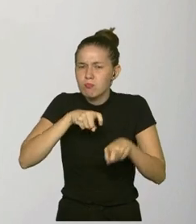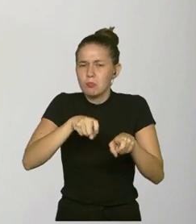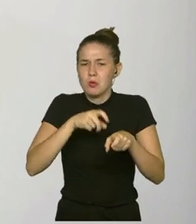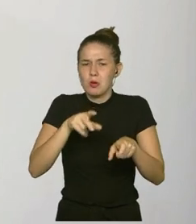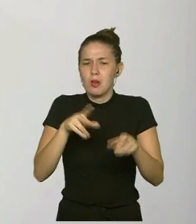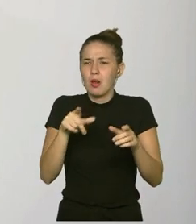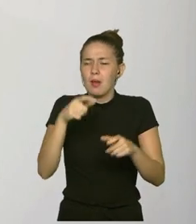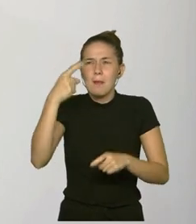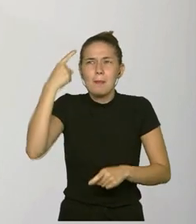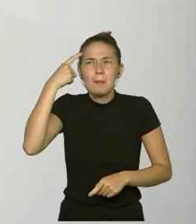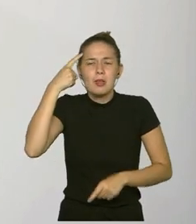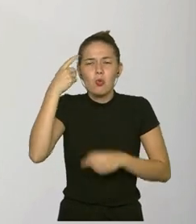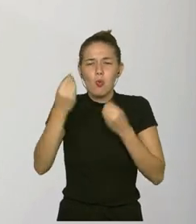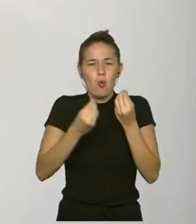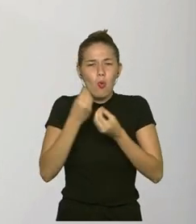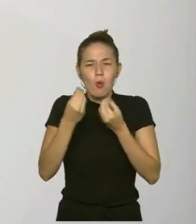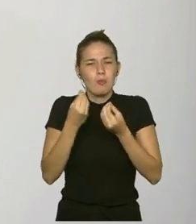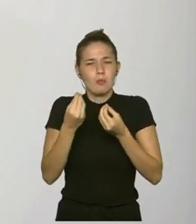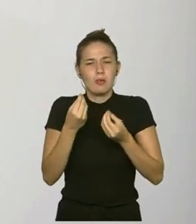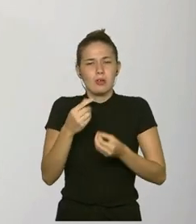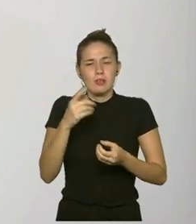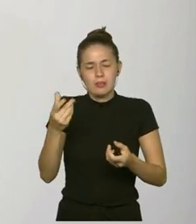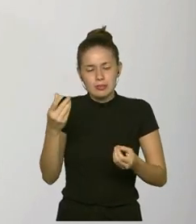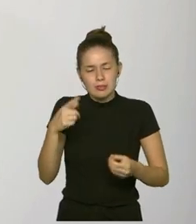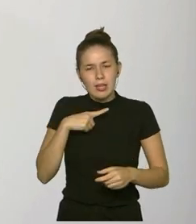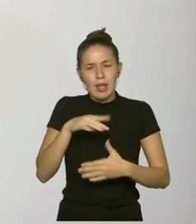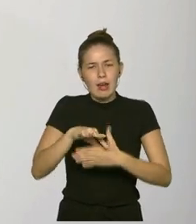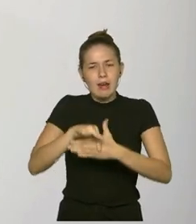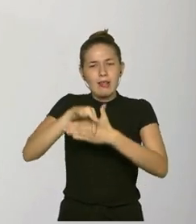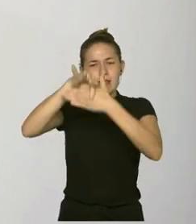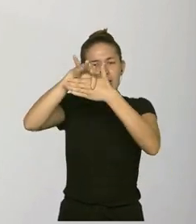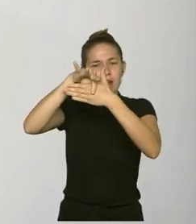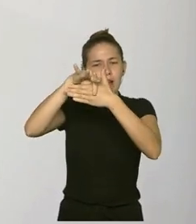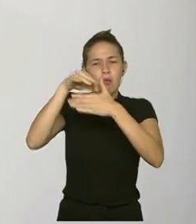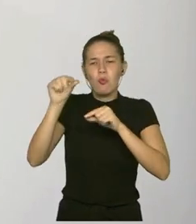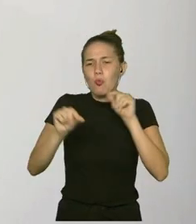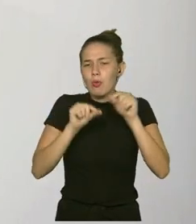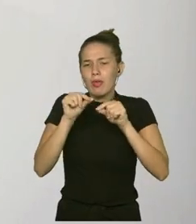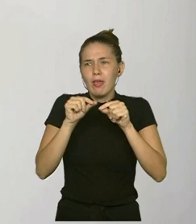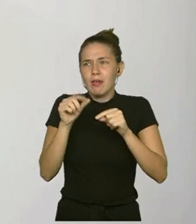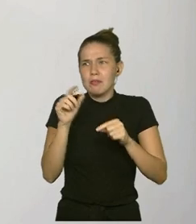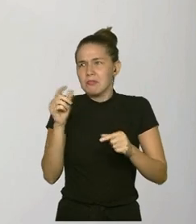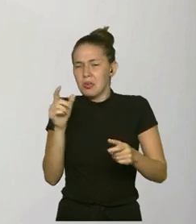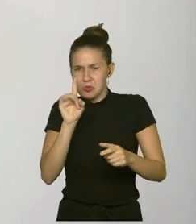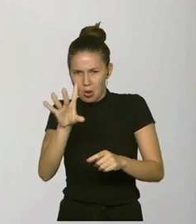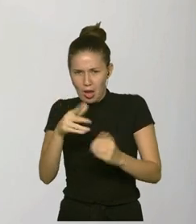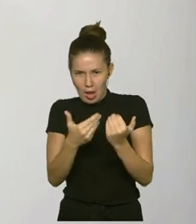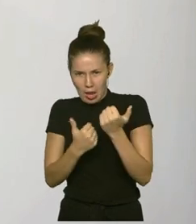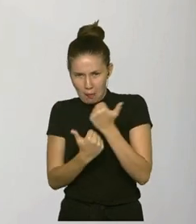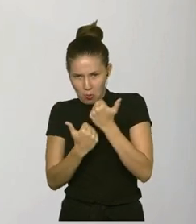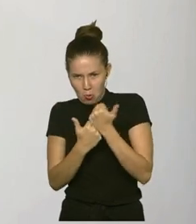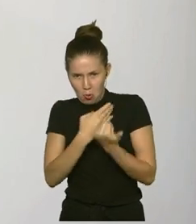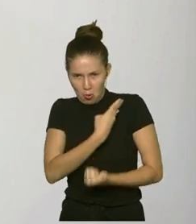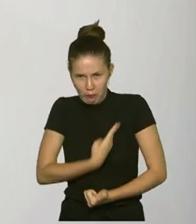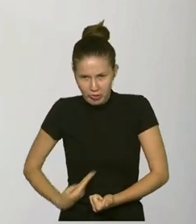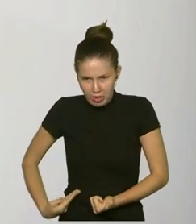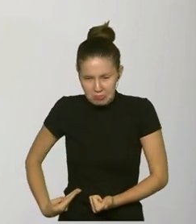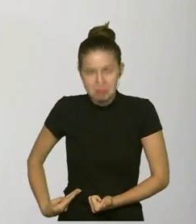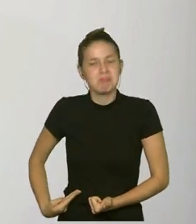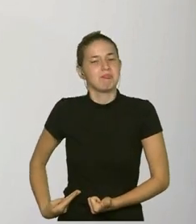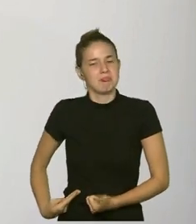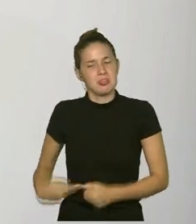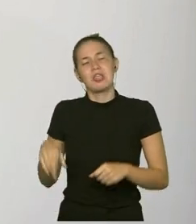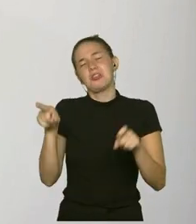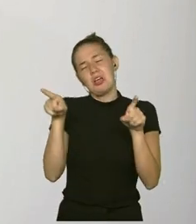Instituto Pensar Agro, que tragam lideranças não para apoiar o governo, mas que estejam